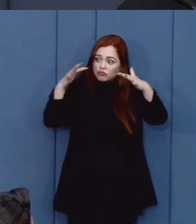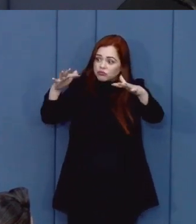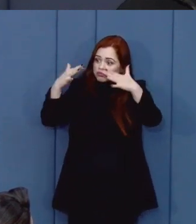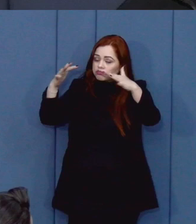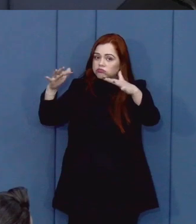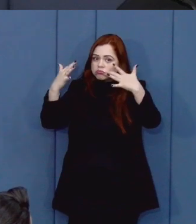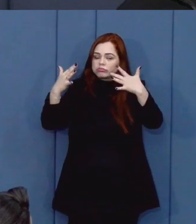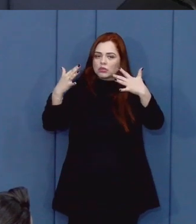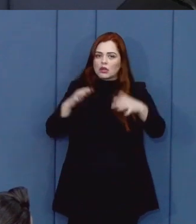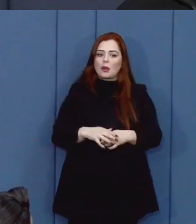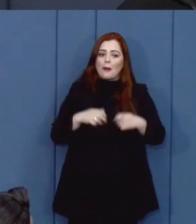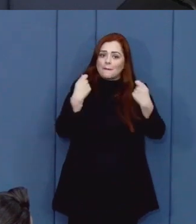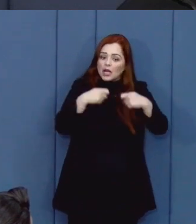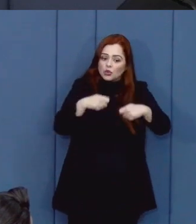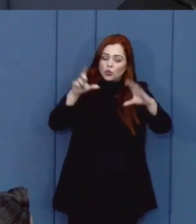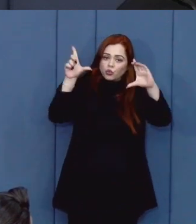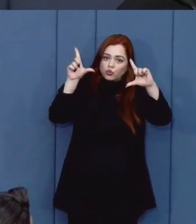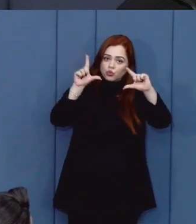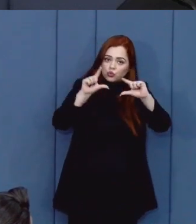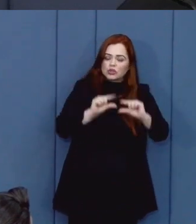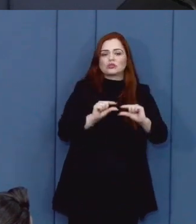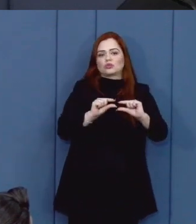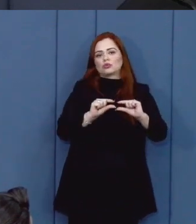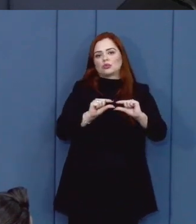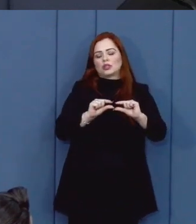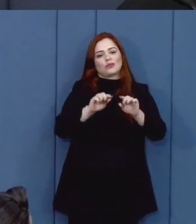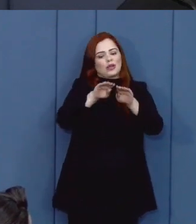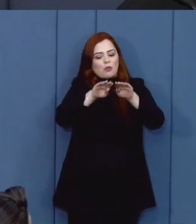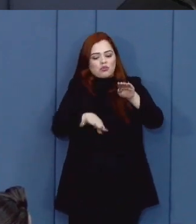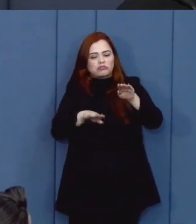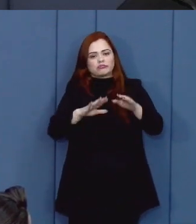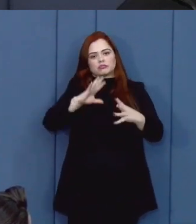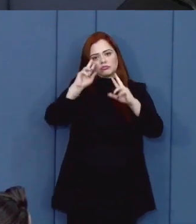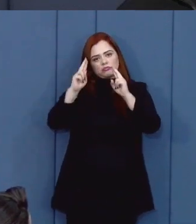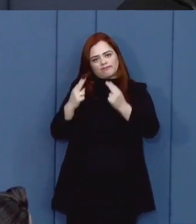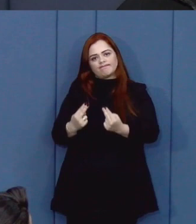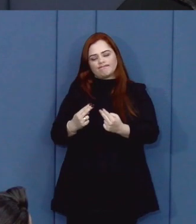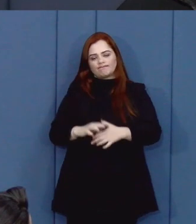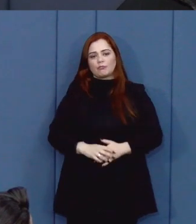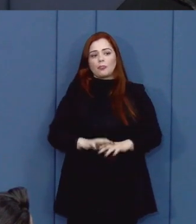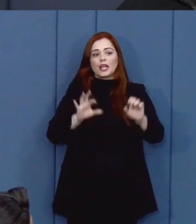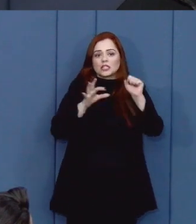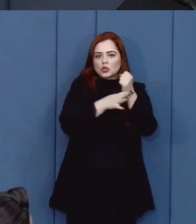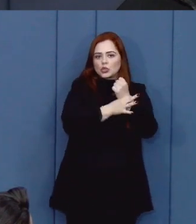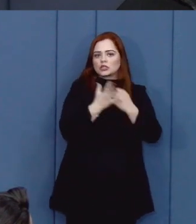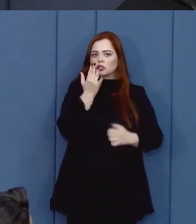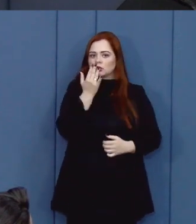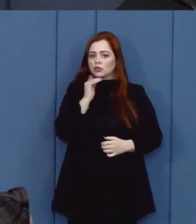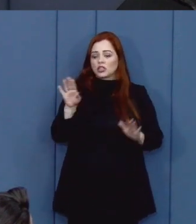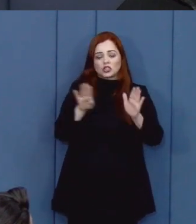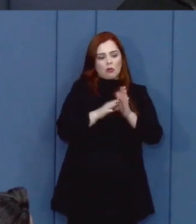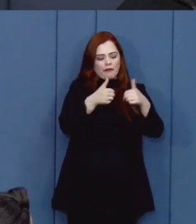isso, tentarmos diminuir esse flagelo na humanidade. Segurança de alimentos